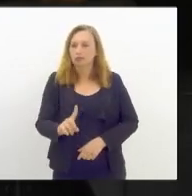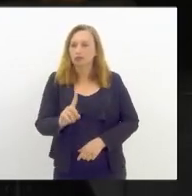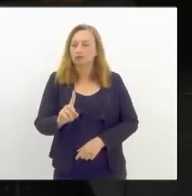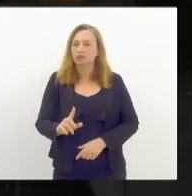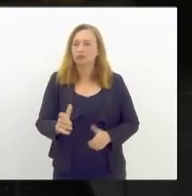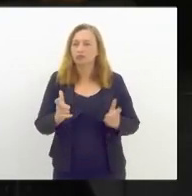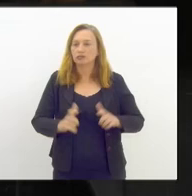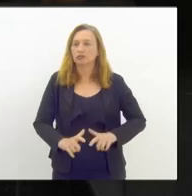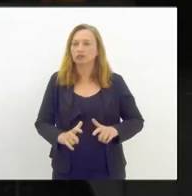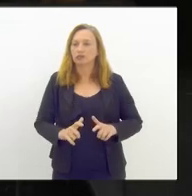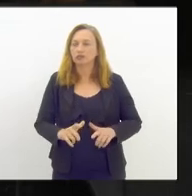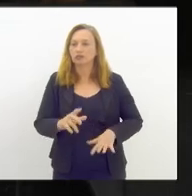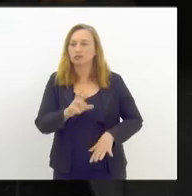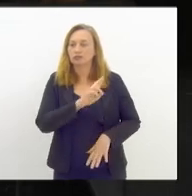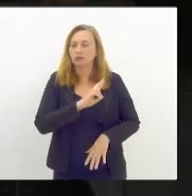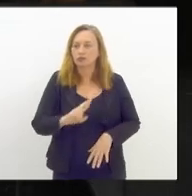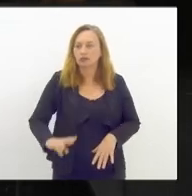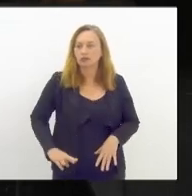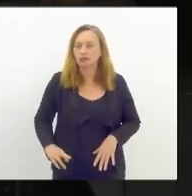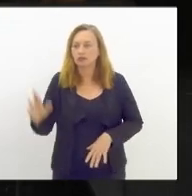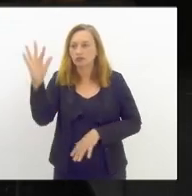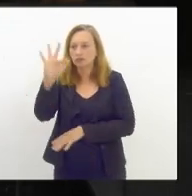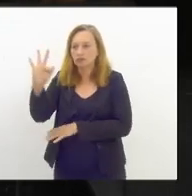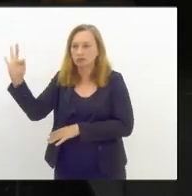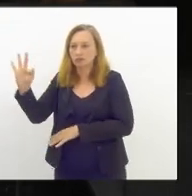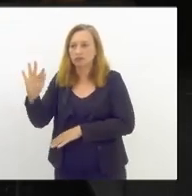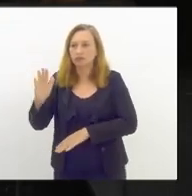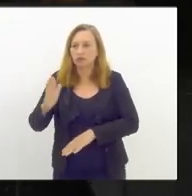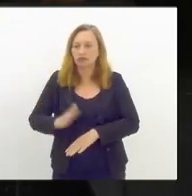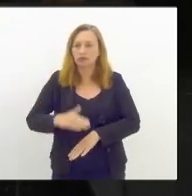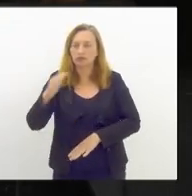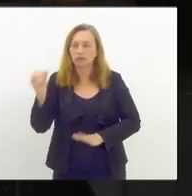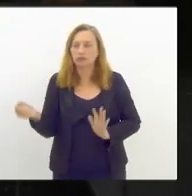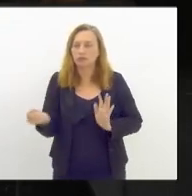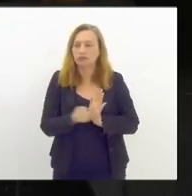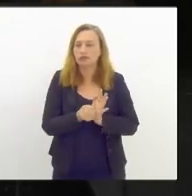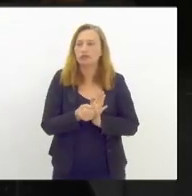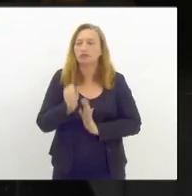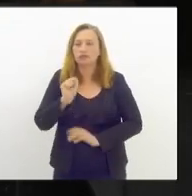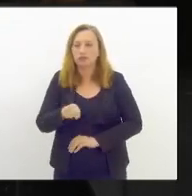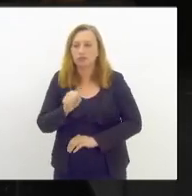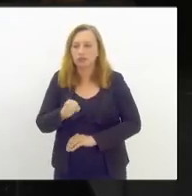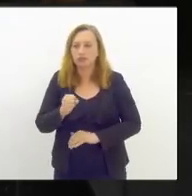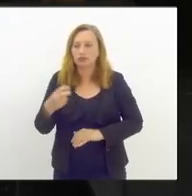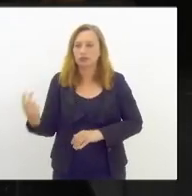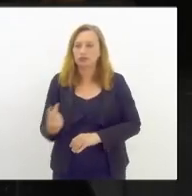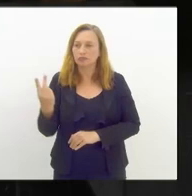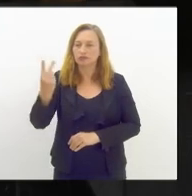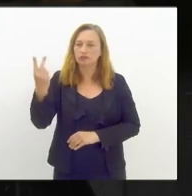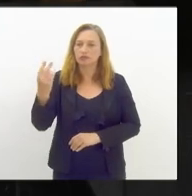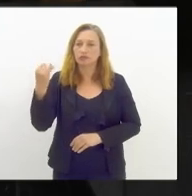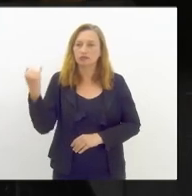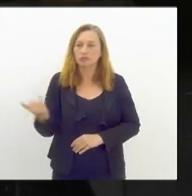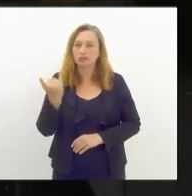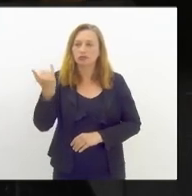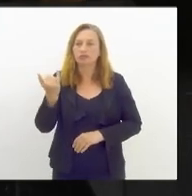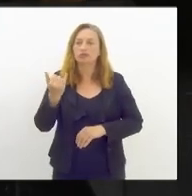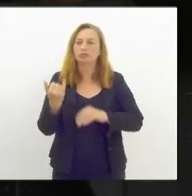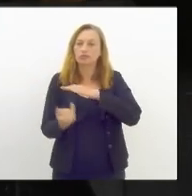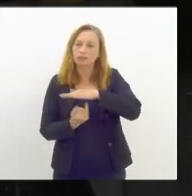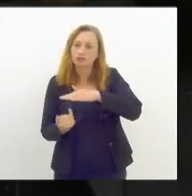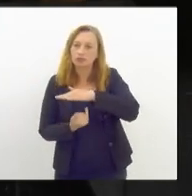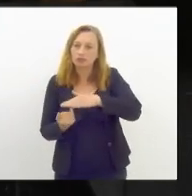Federação sejam mais do que outros e sim princípios e valores institucionais